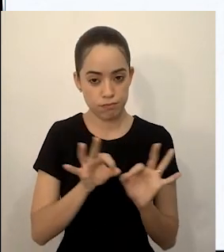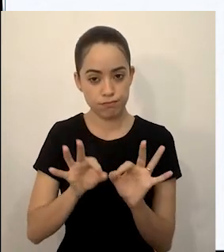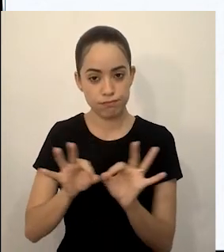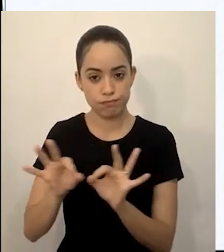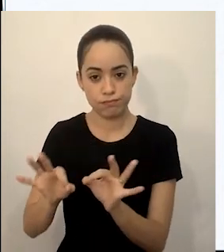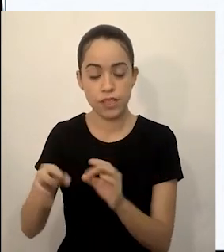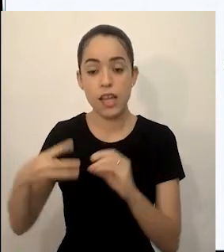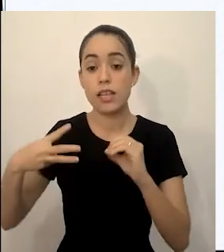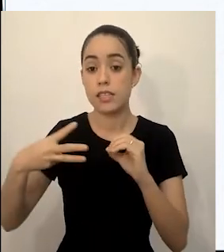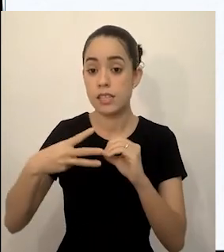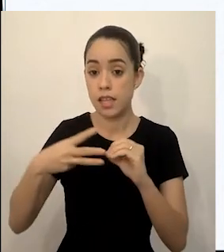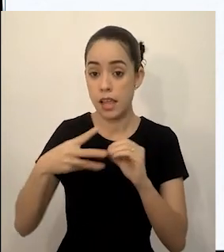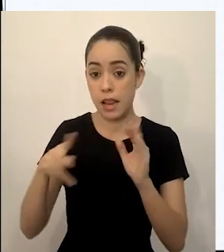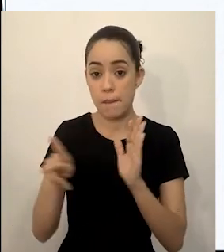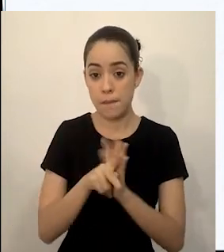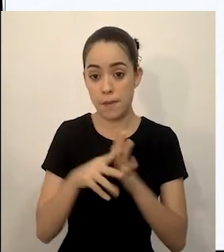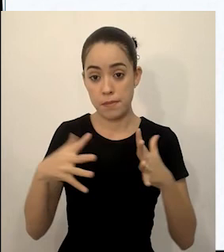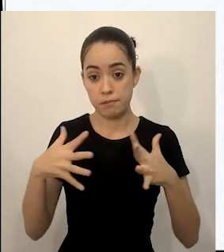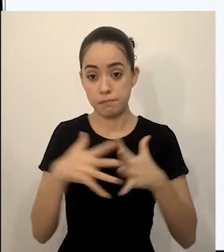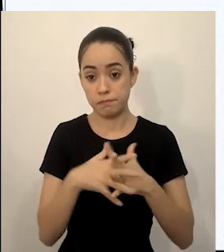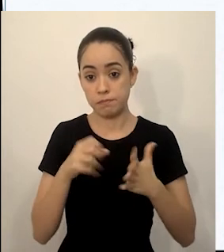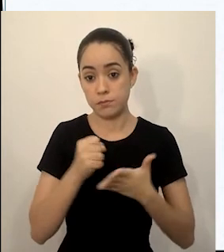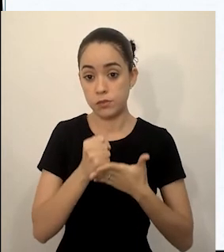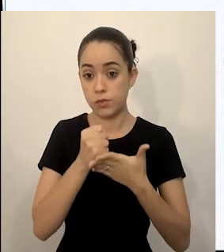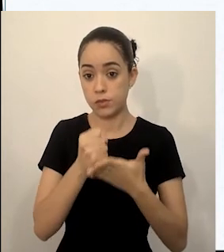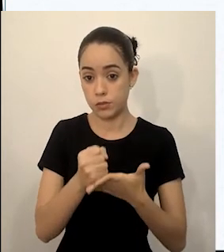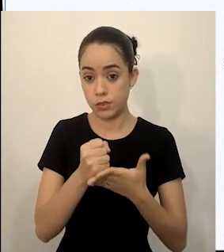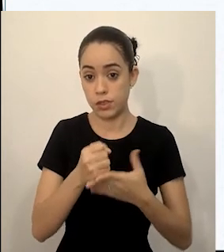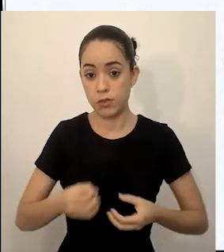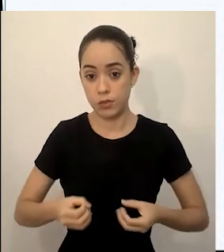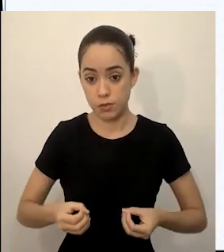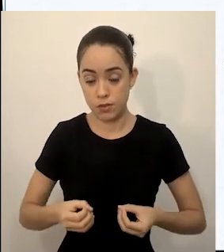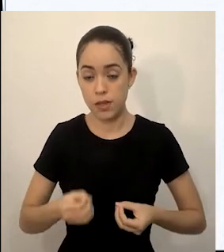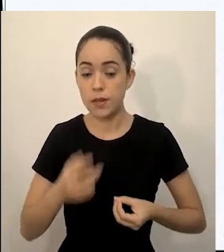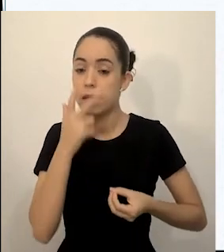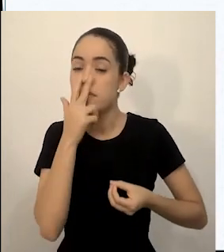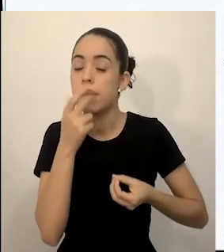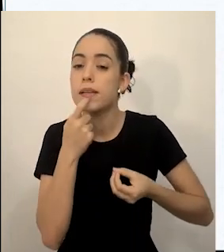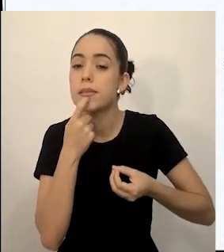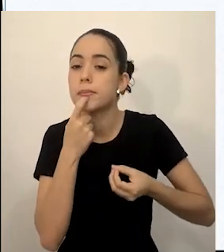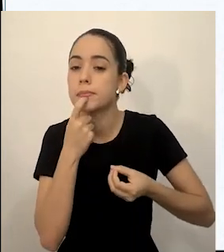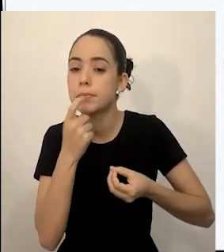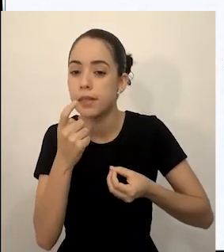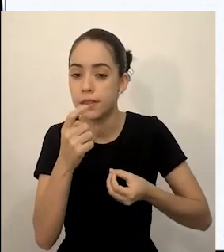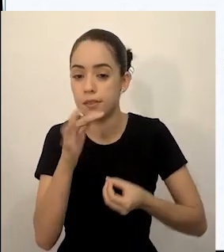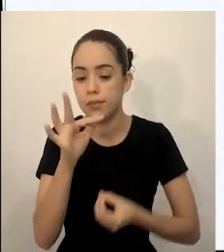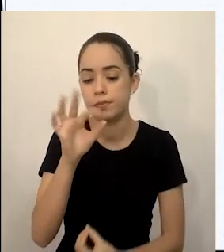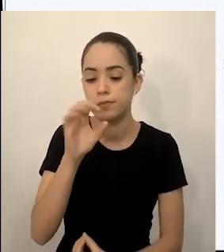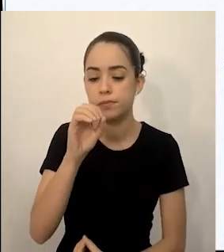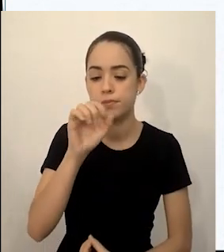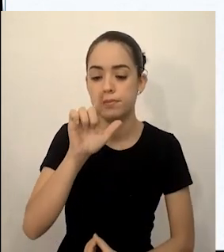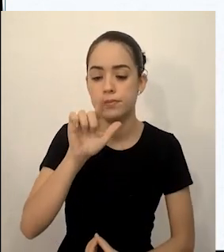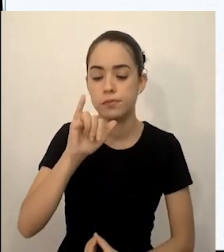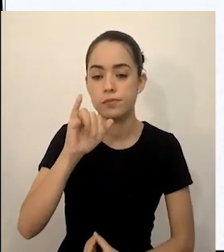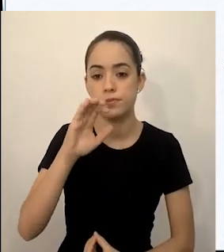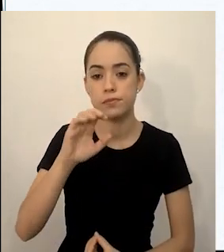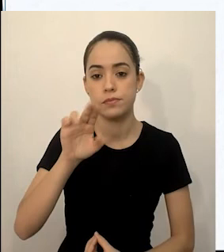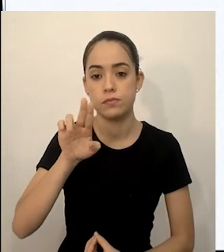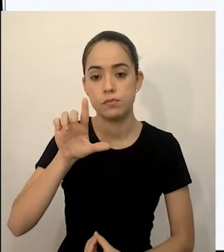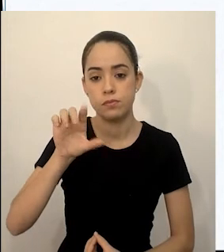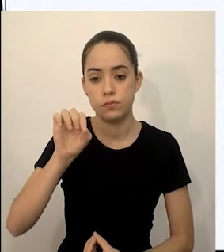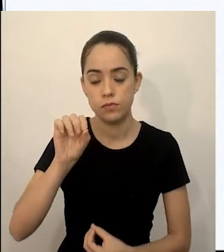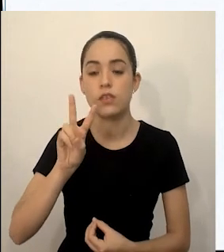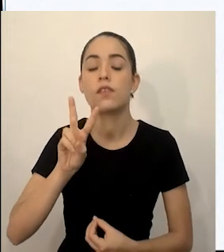As células do estroma, que estão mais próximas à superfície do folículo,